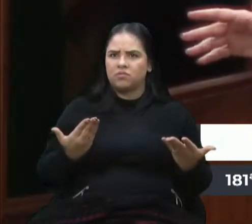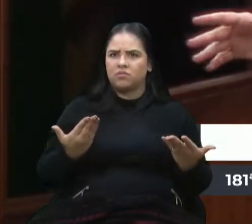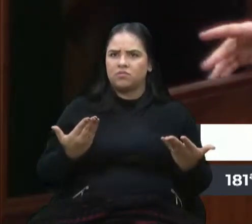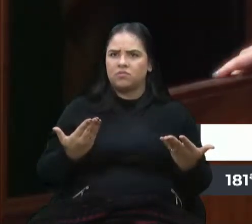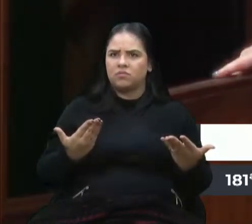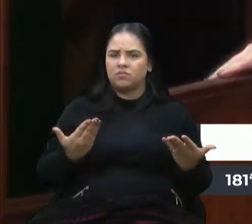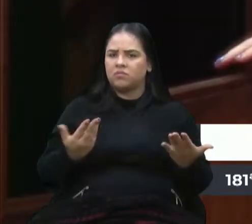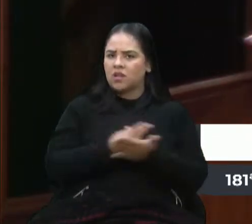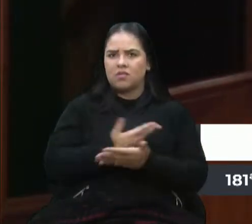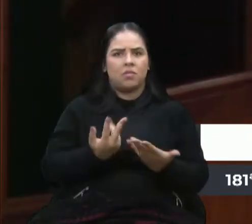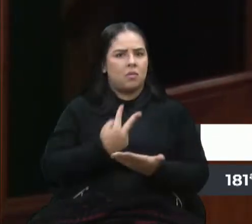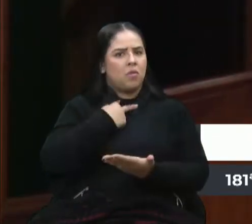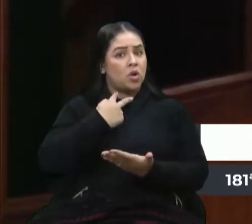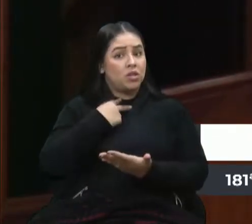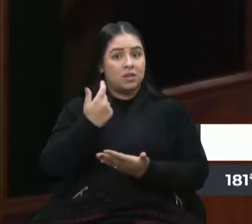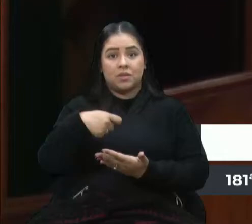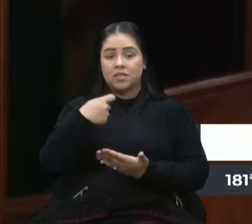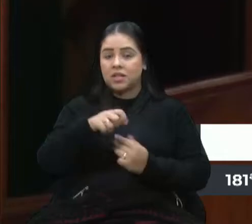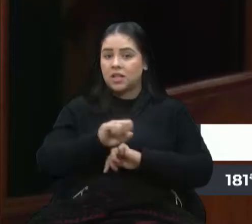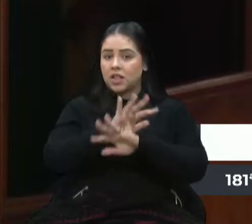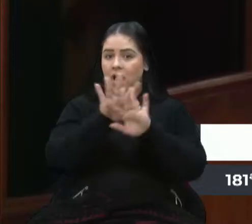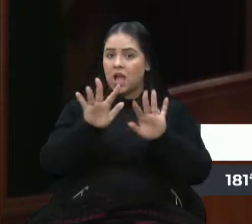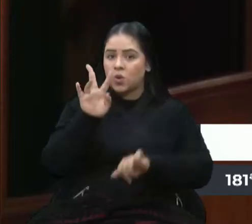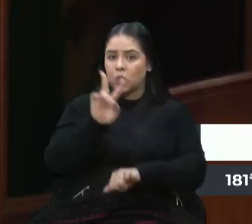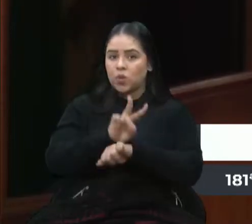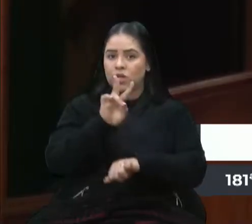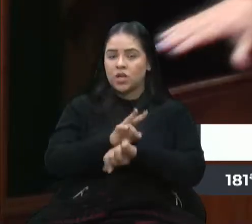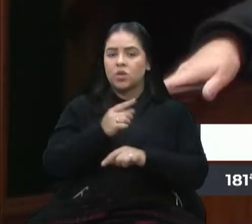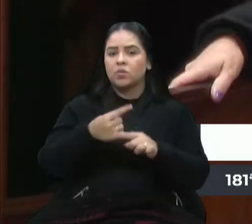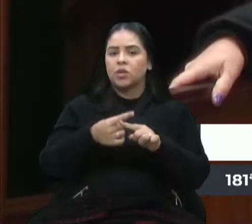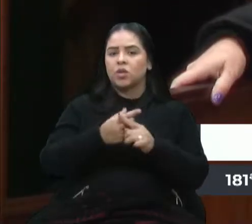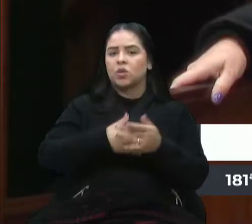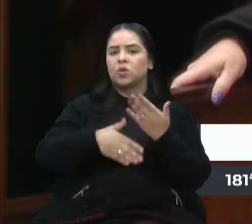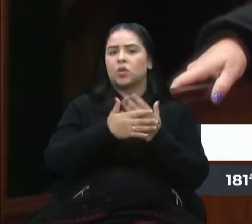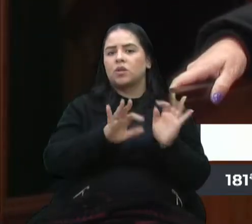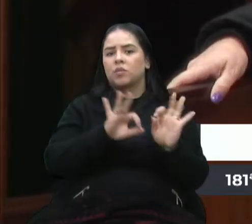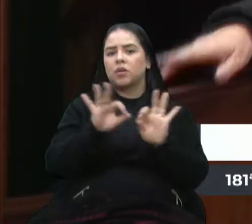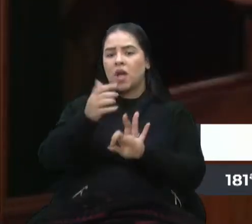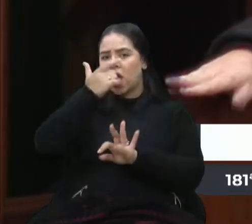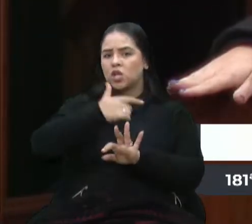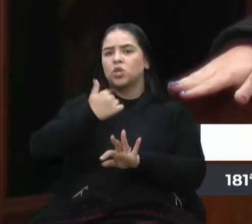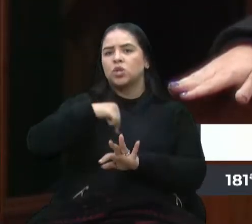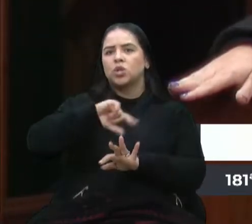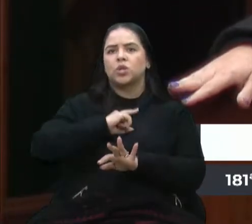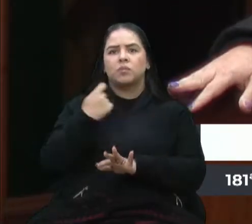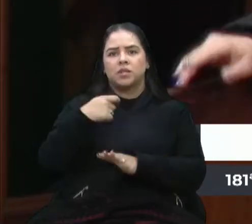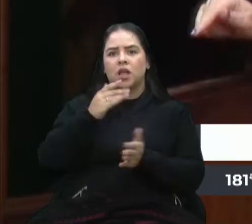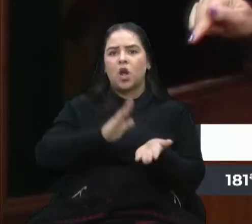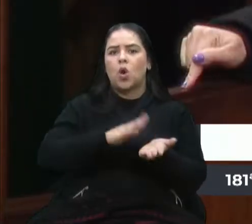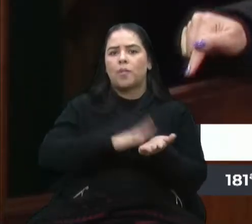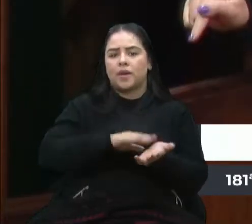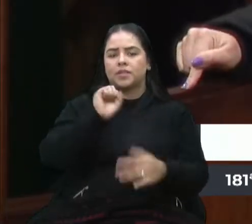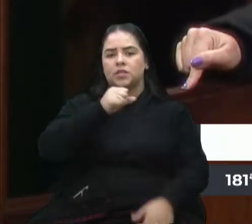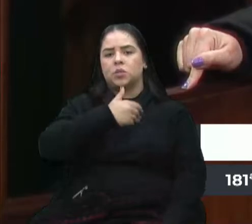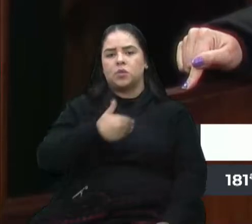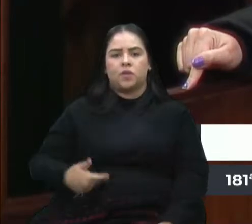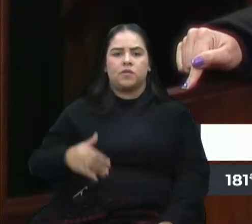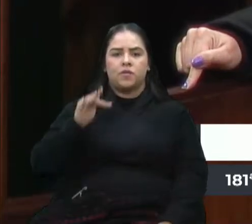leviano. Então, vamos esclarecer para quem nos acompanha. Eu acho, sim, que a gente precisa cobrar do governo federal